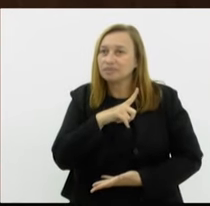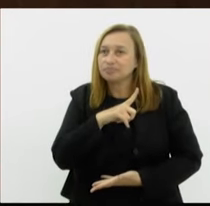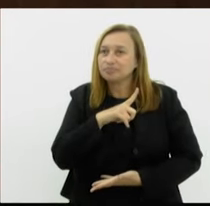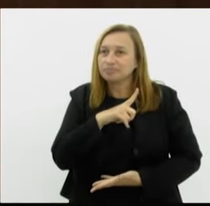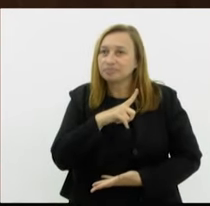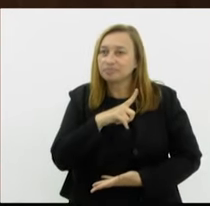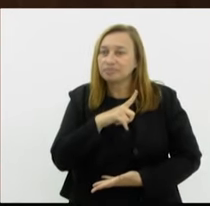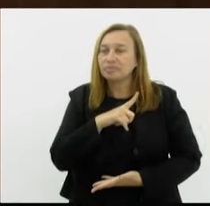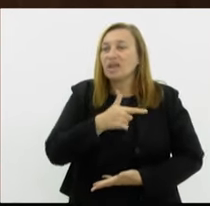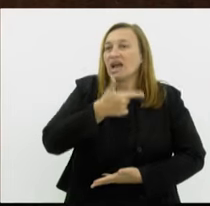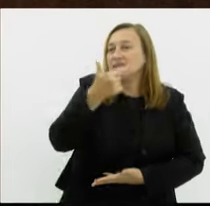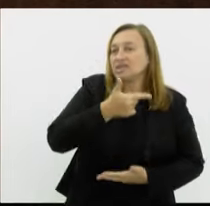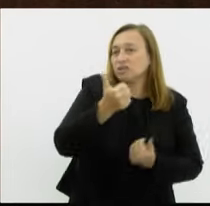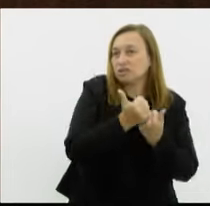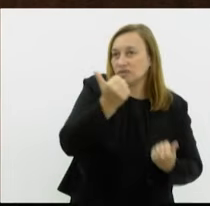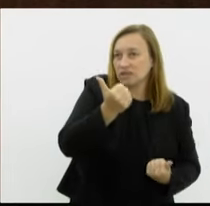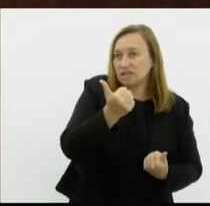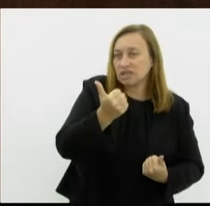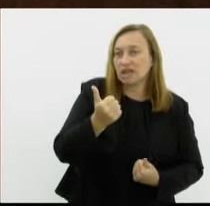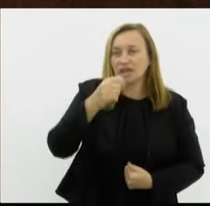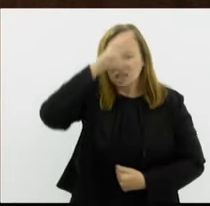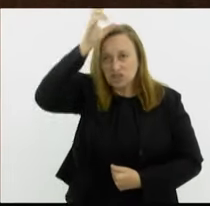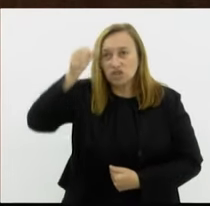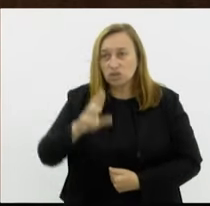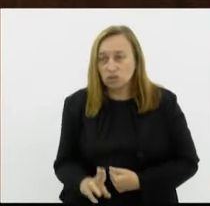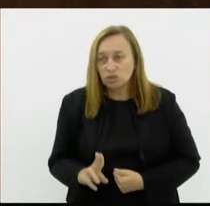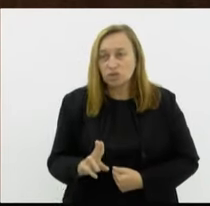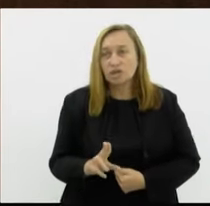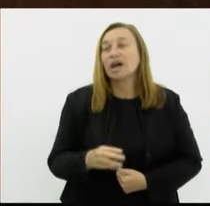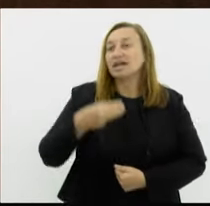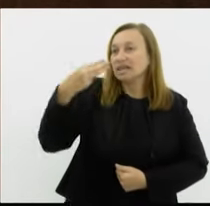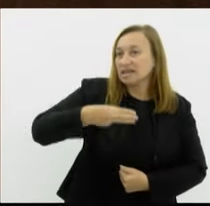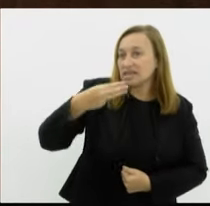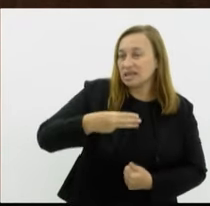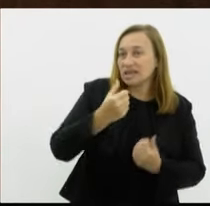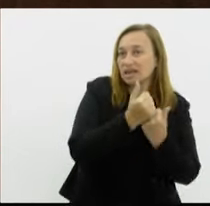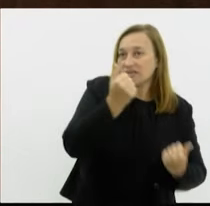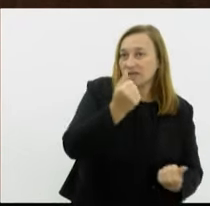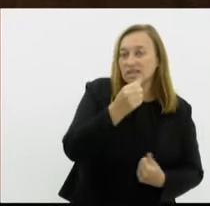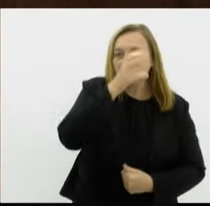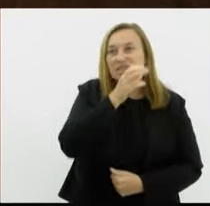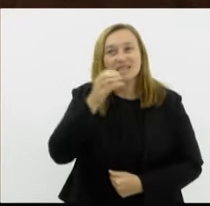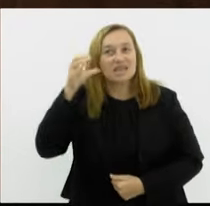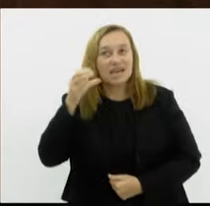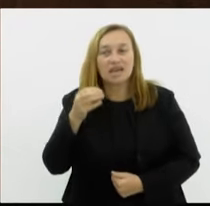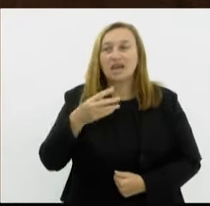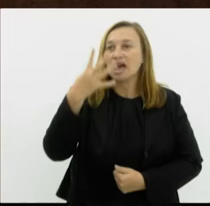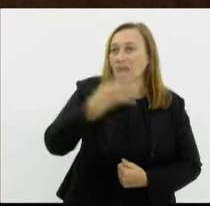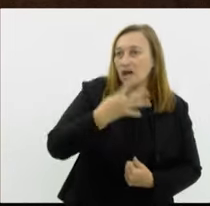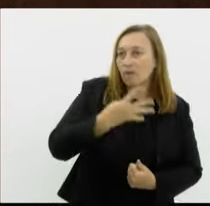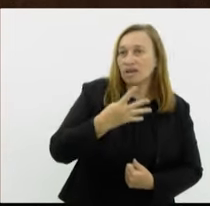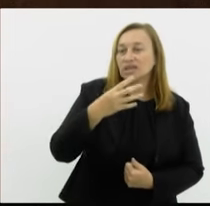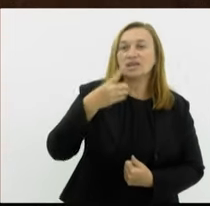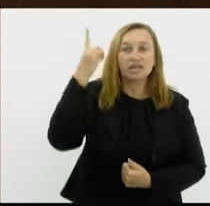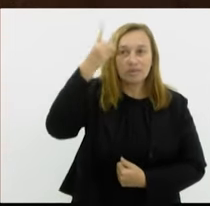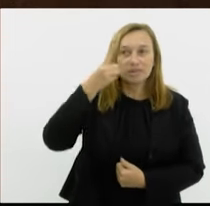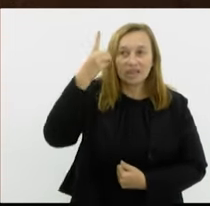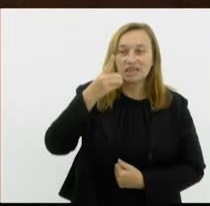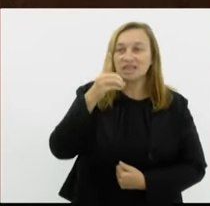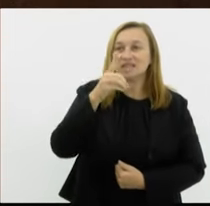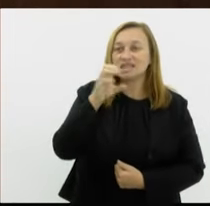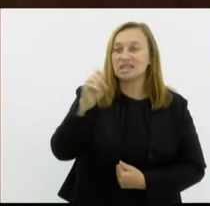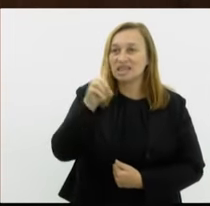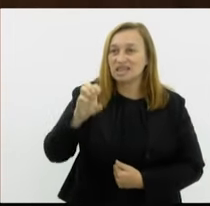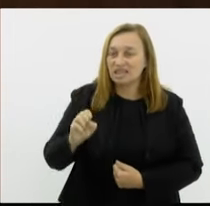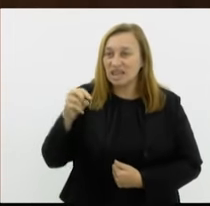vice é da tia Ju, a terceira vice é da deputada Célia, a quarta vice é da deputada Zeidan. Para que a gente não